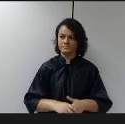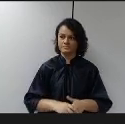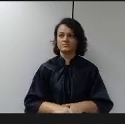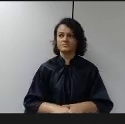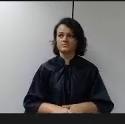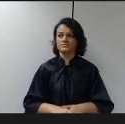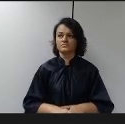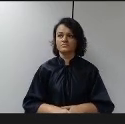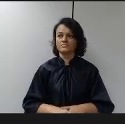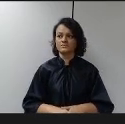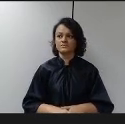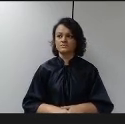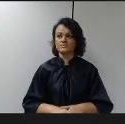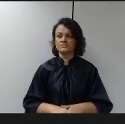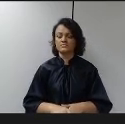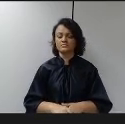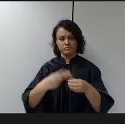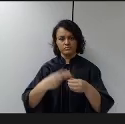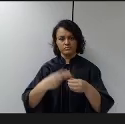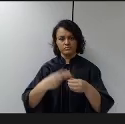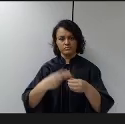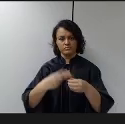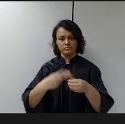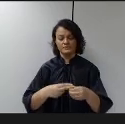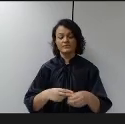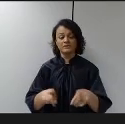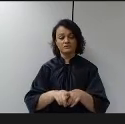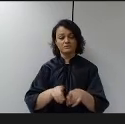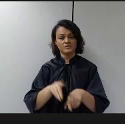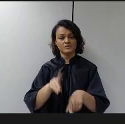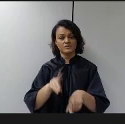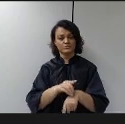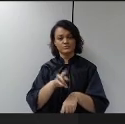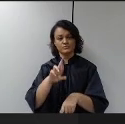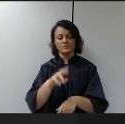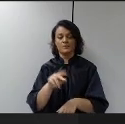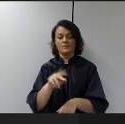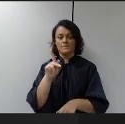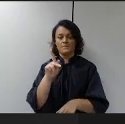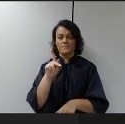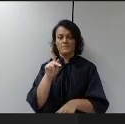pela União e o doutor Pedro Correa Pertence